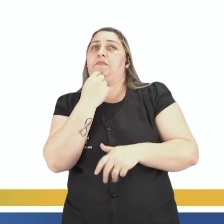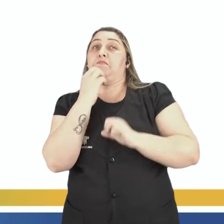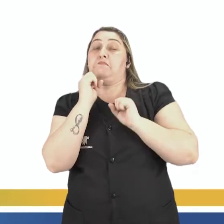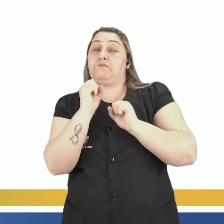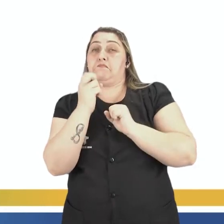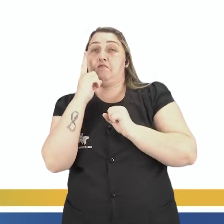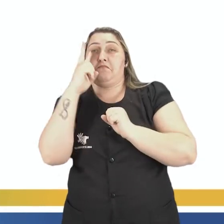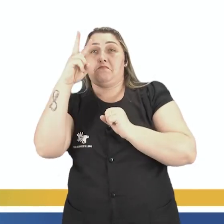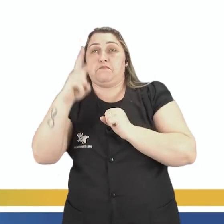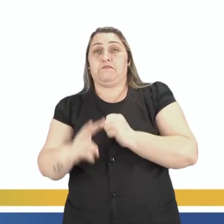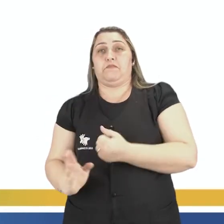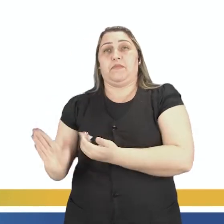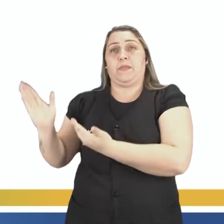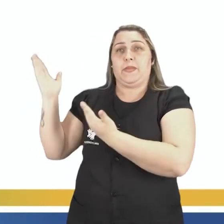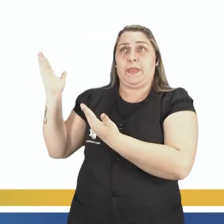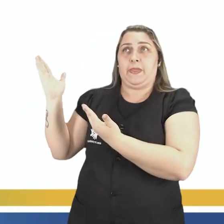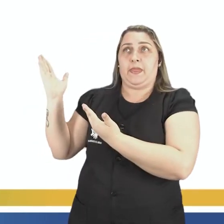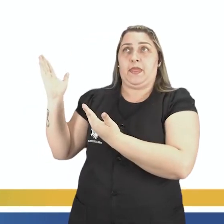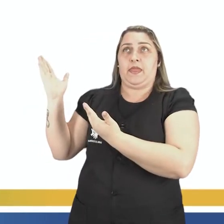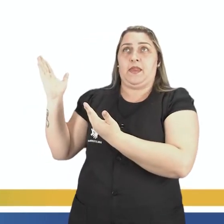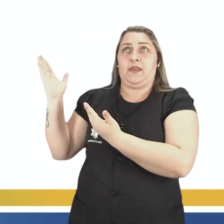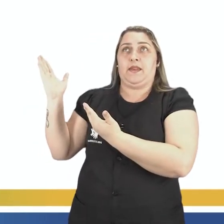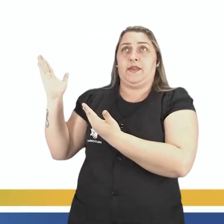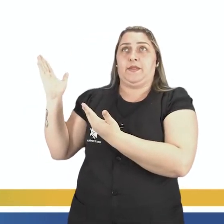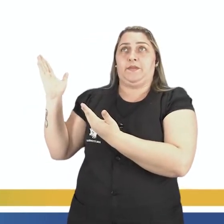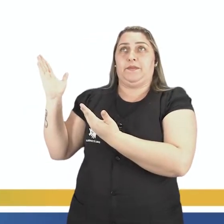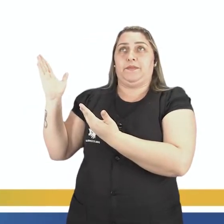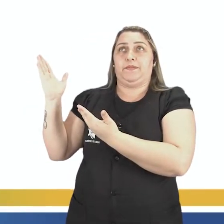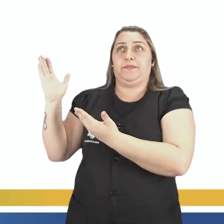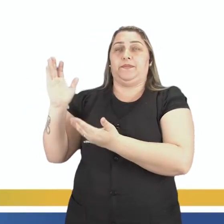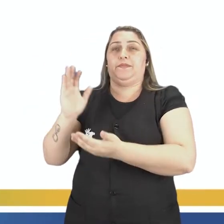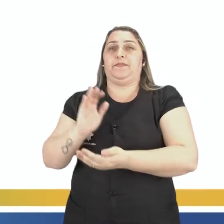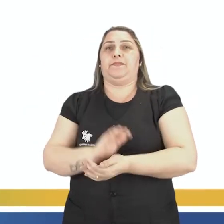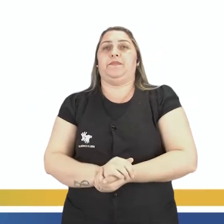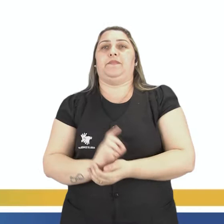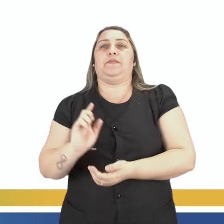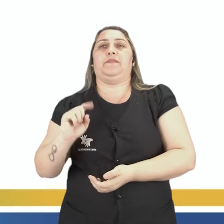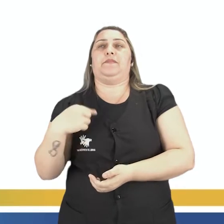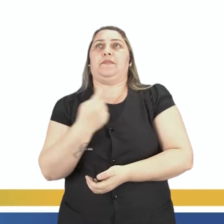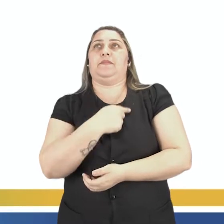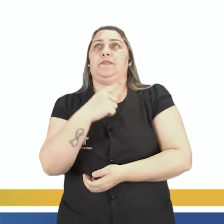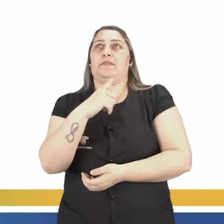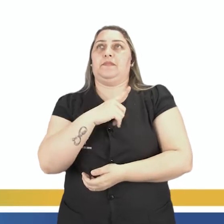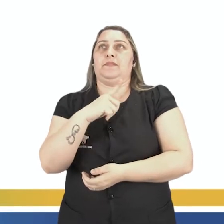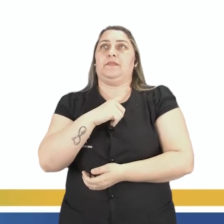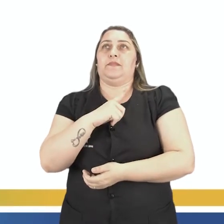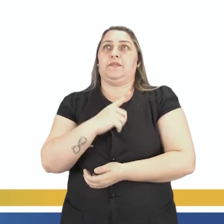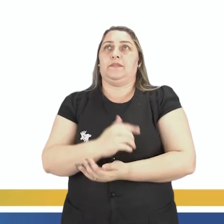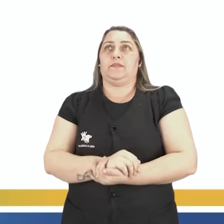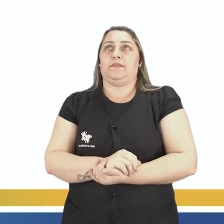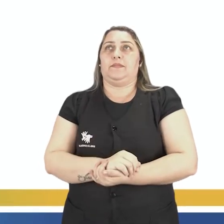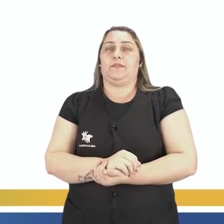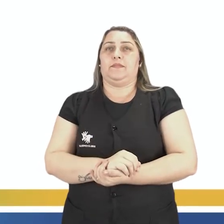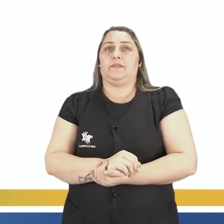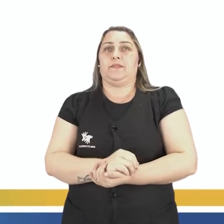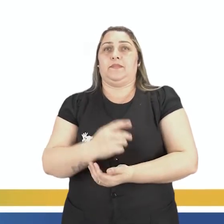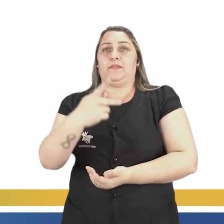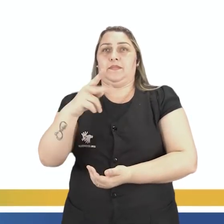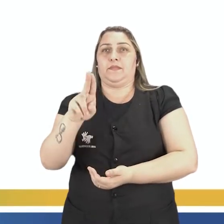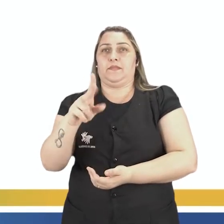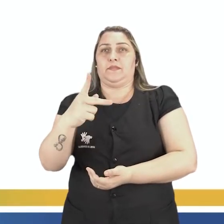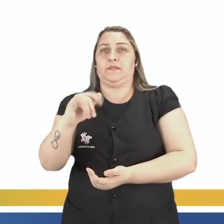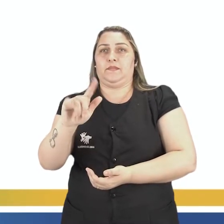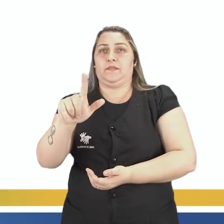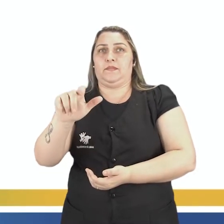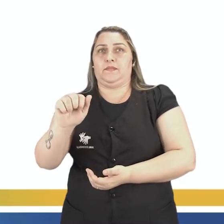podemos ver a imagem? Observando, então nós temos aí a pupila